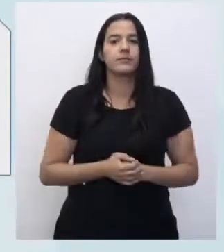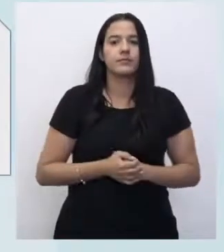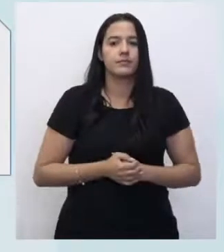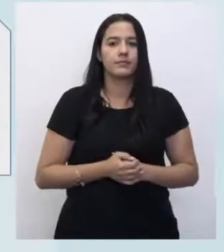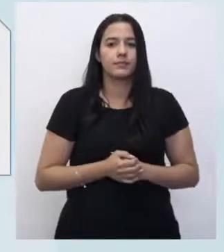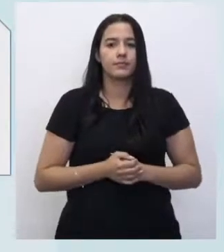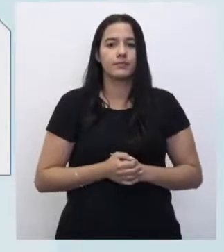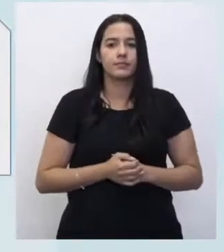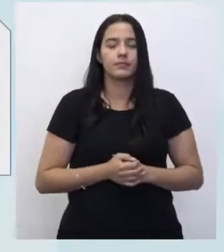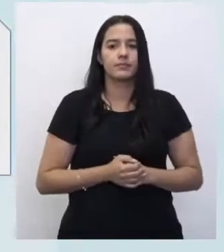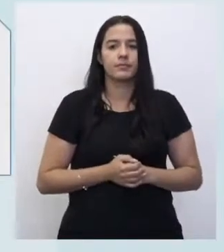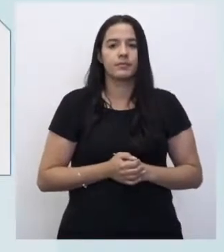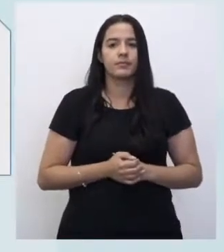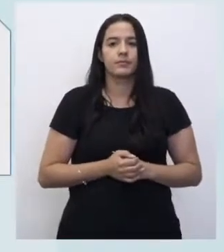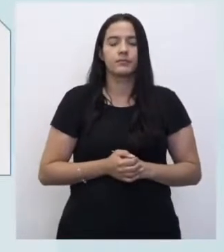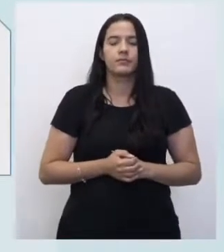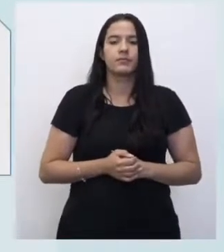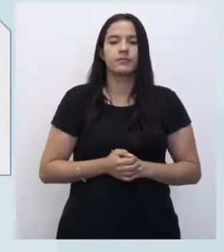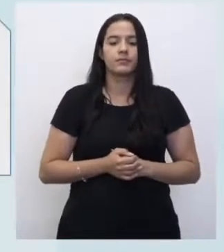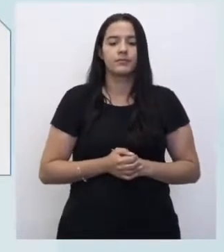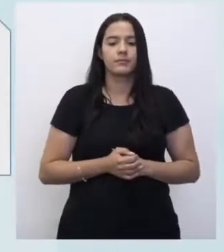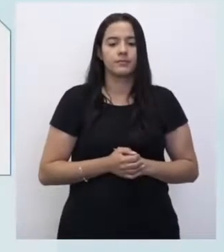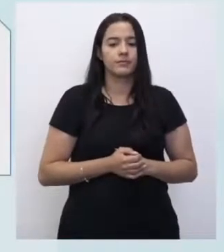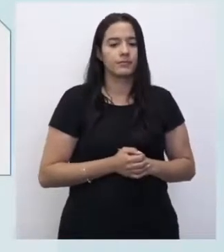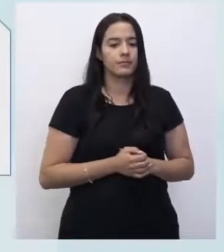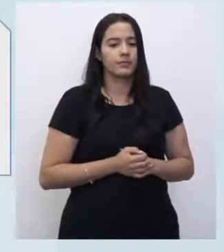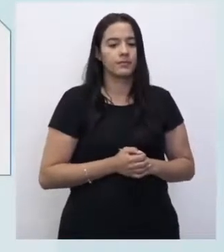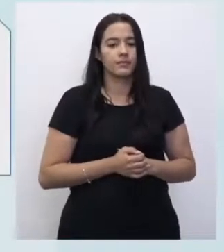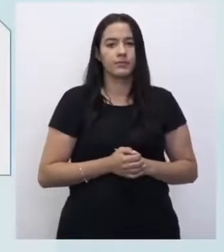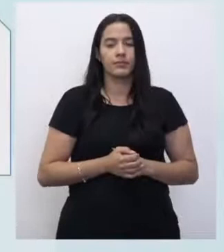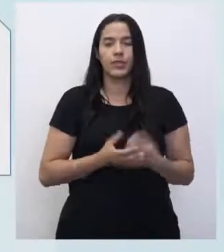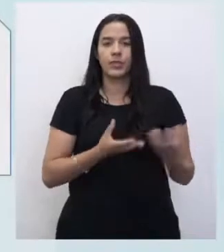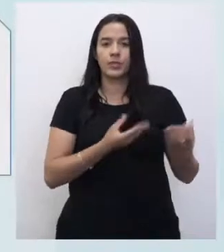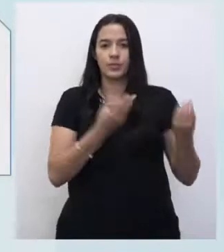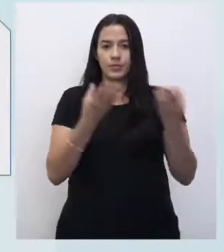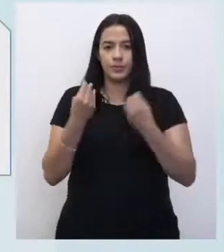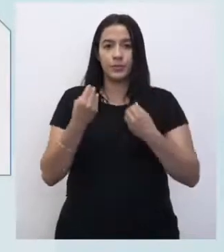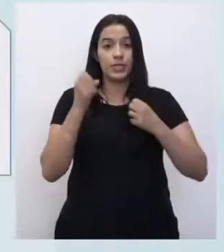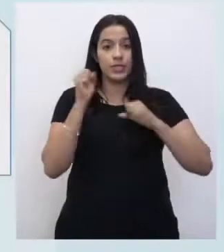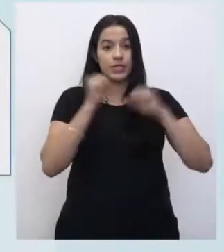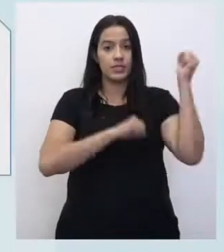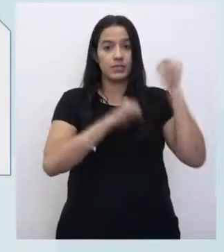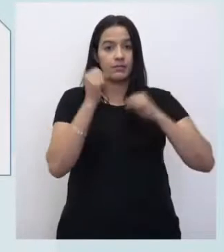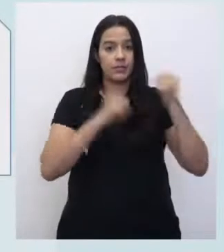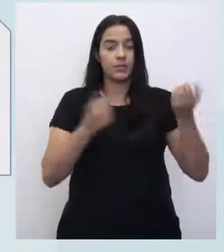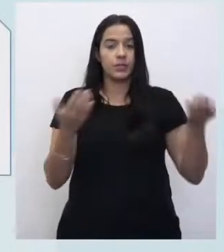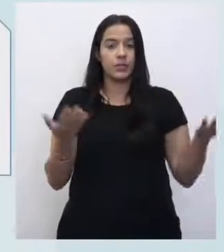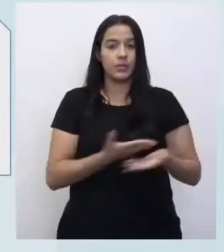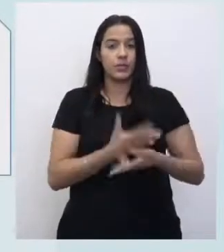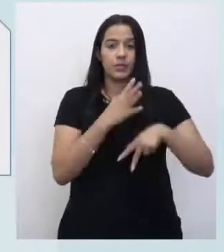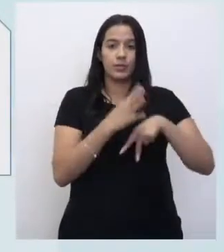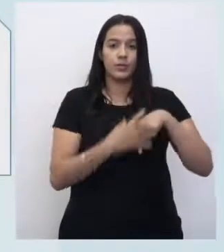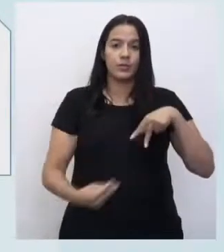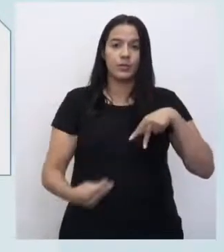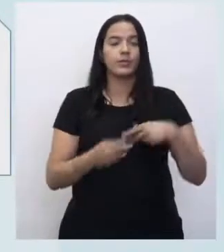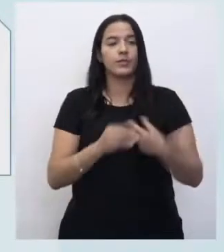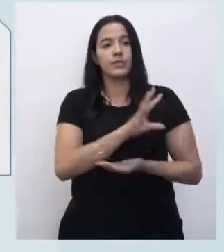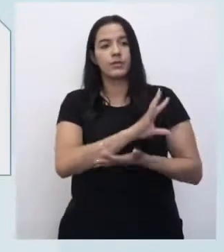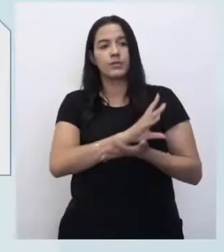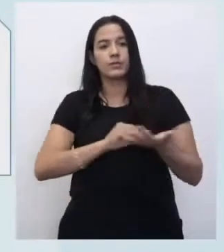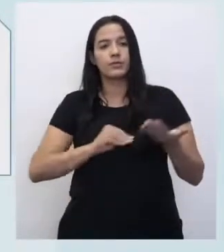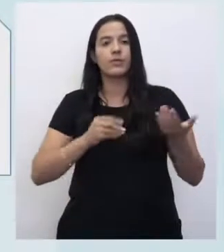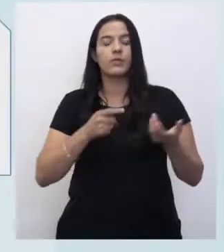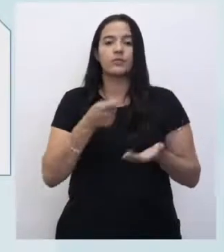exploit textile workers in the developing world. E muitas empresas da moda exploram trabalhadores têxteis no mundo